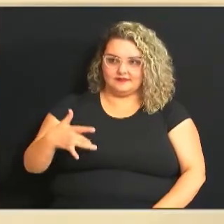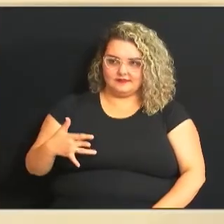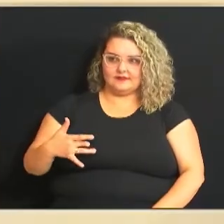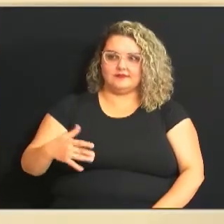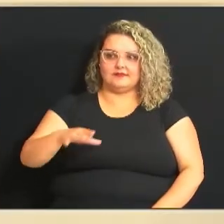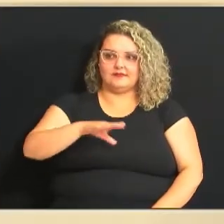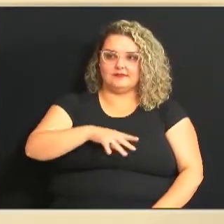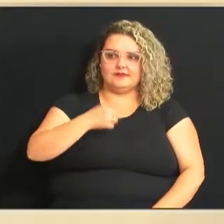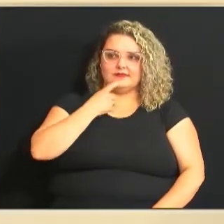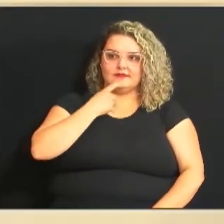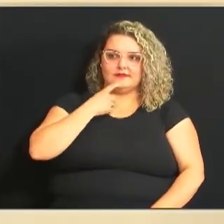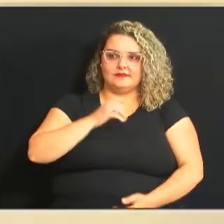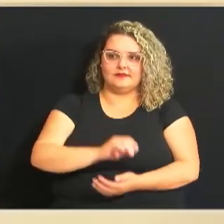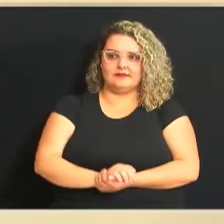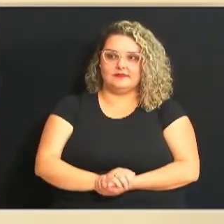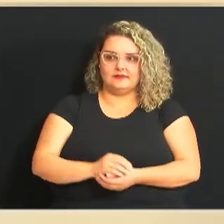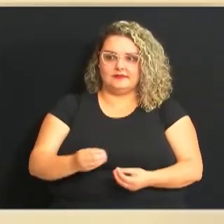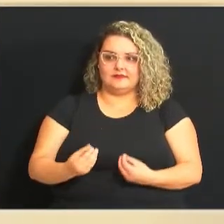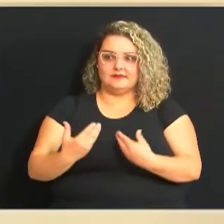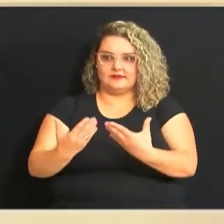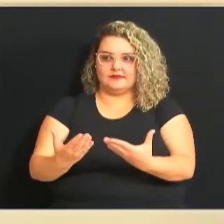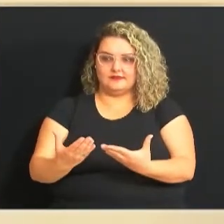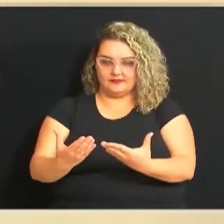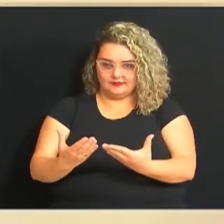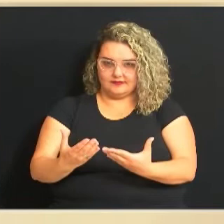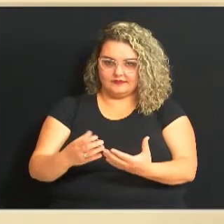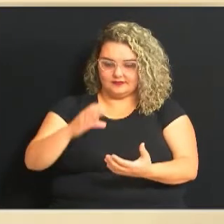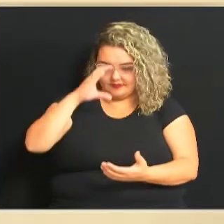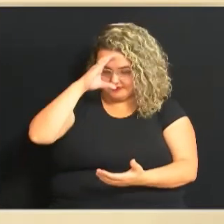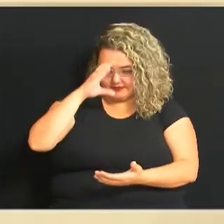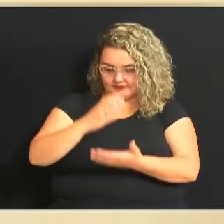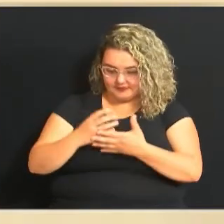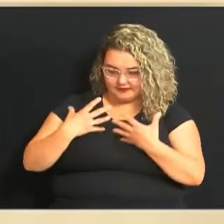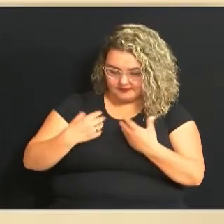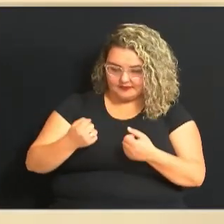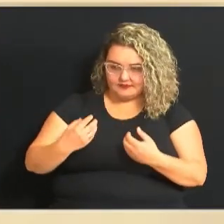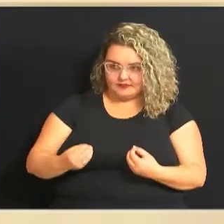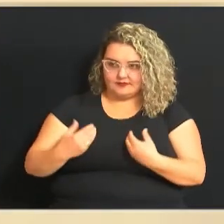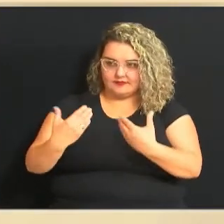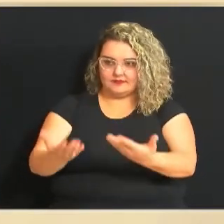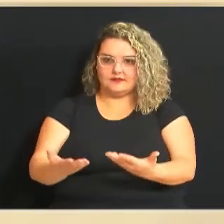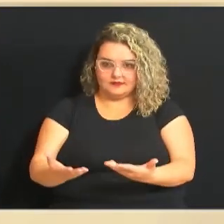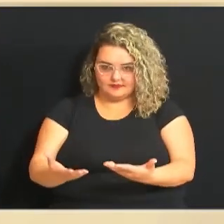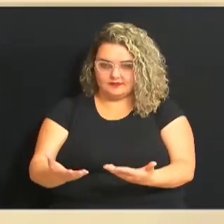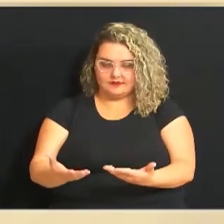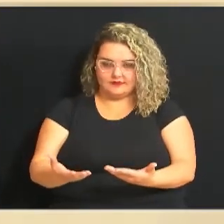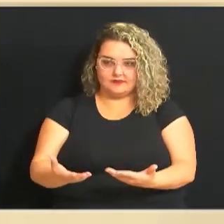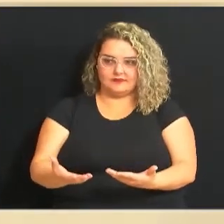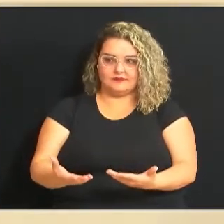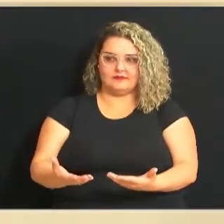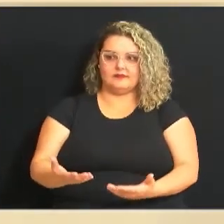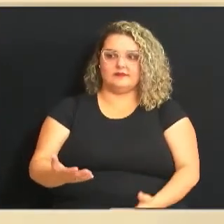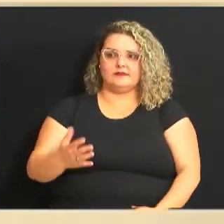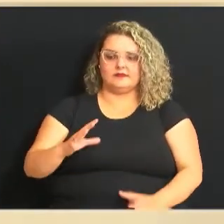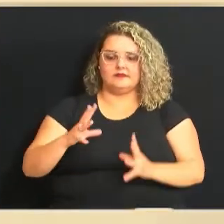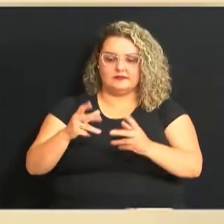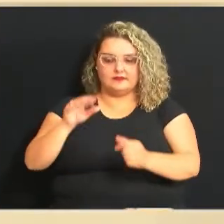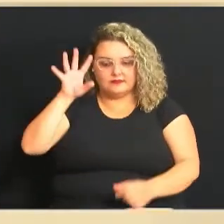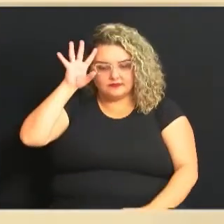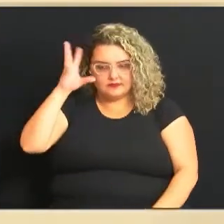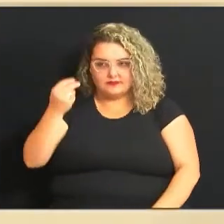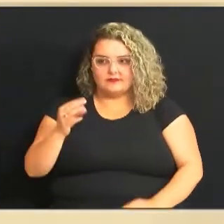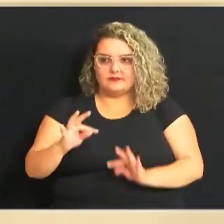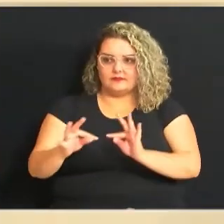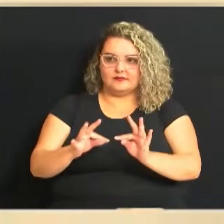da Prefeitura de Campinas? Nos centros de saúde, qual o impacto no estoque e da falta de medicamentos?